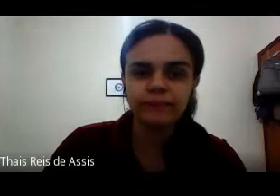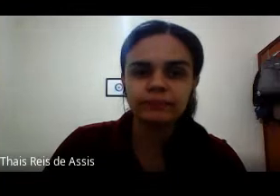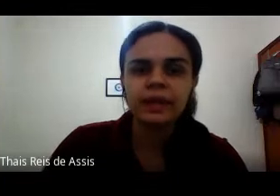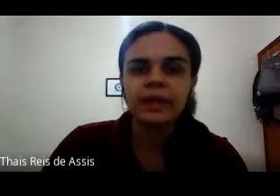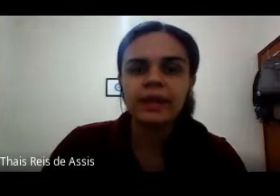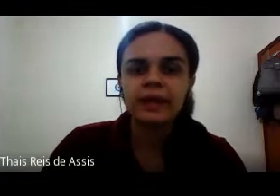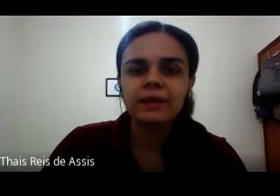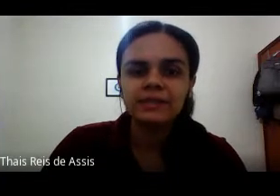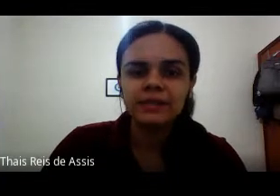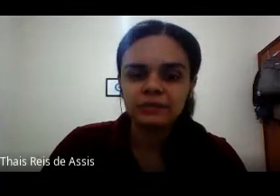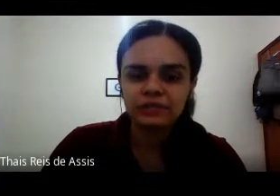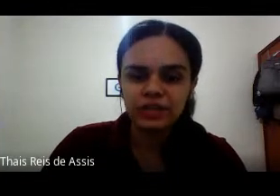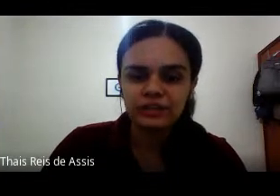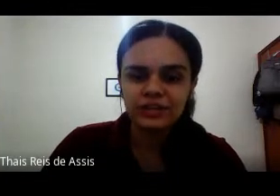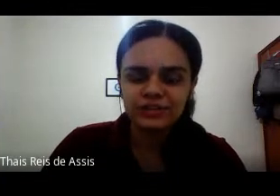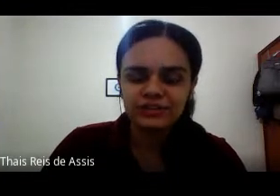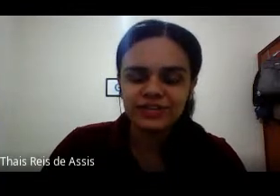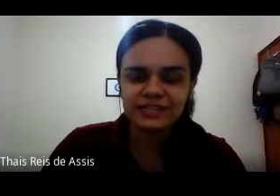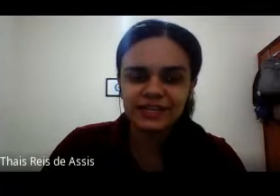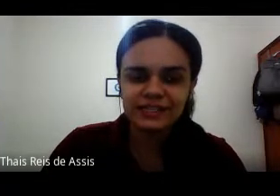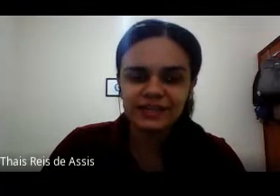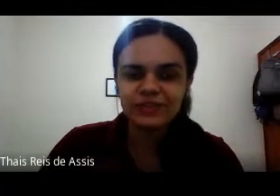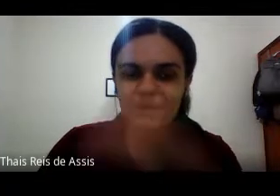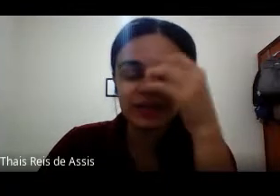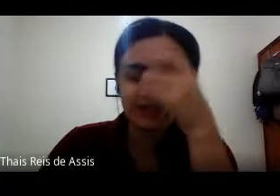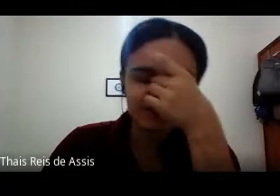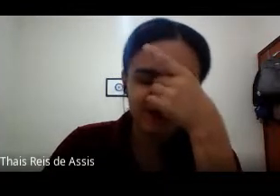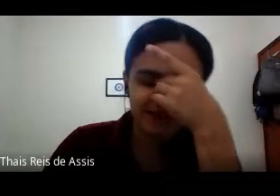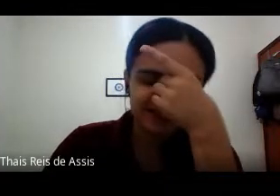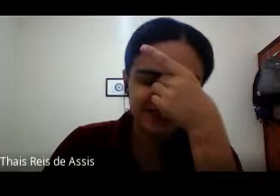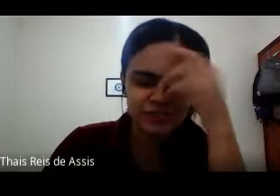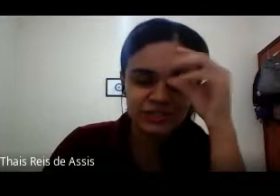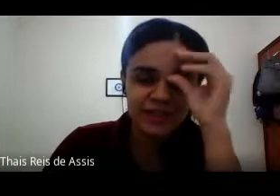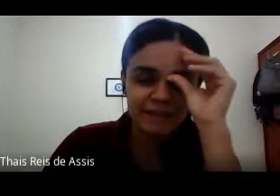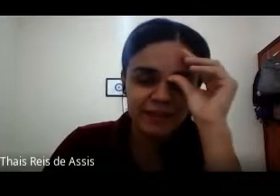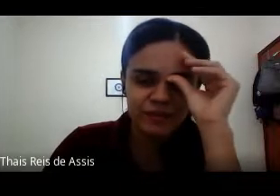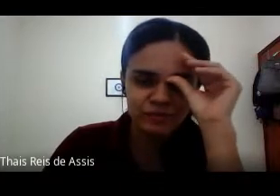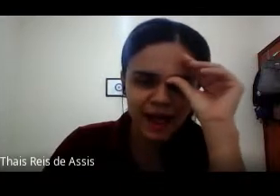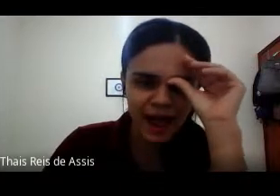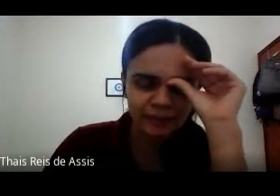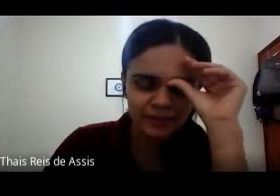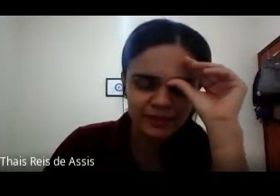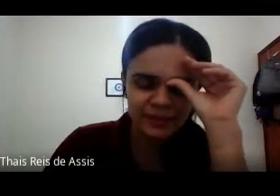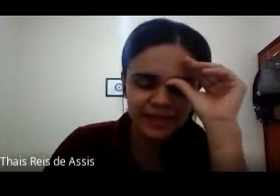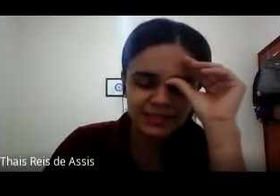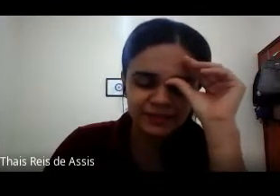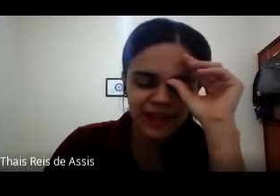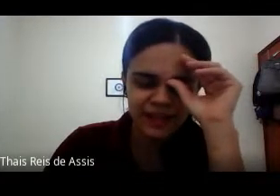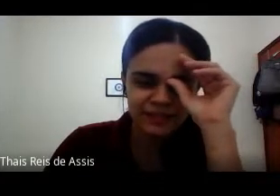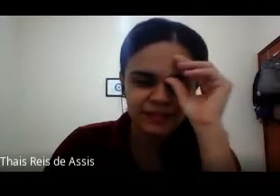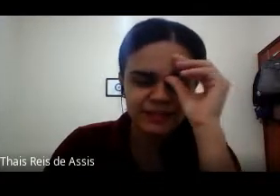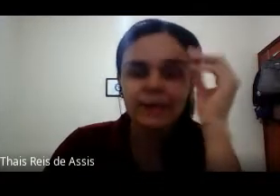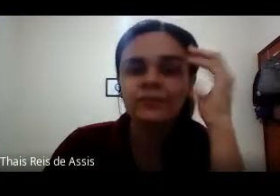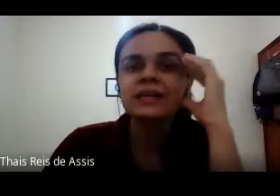informação. Um exemplo, gente, dessa questão de reconhecer o impacto das tecnologias, saber filtrar, dar